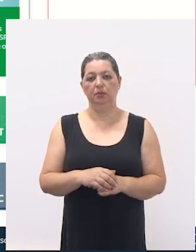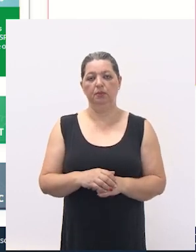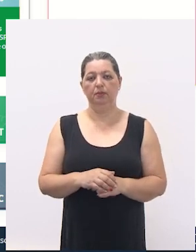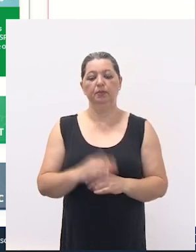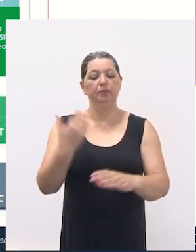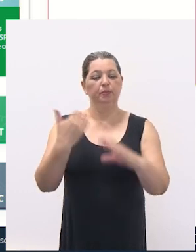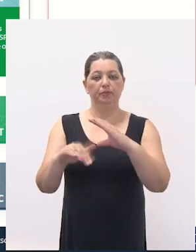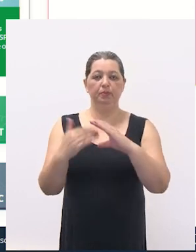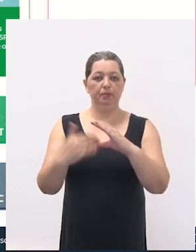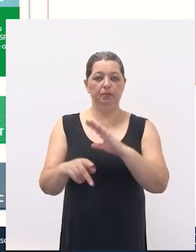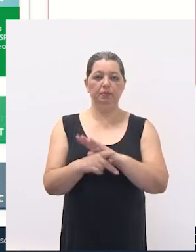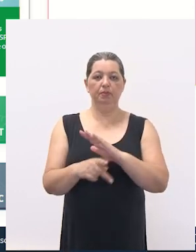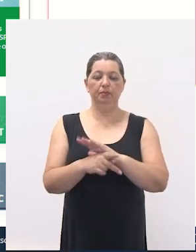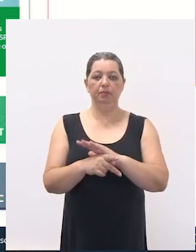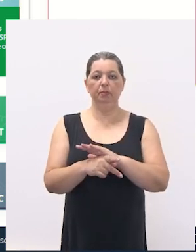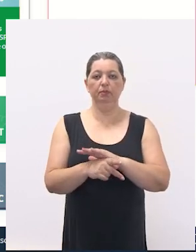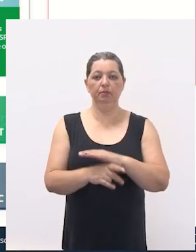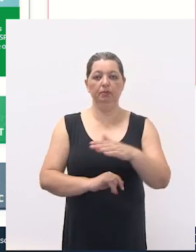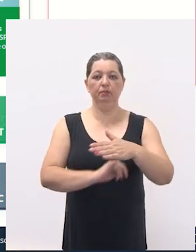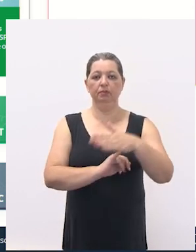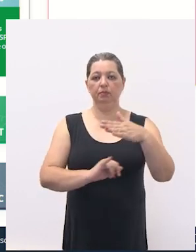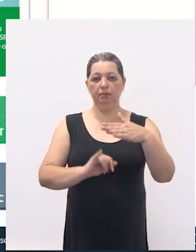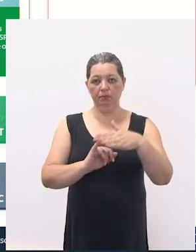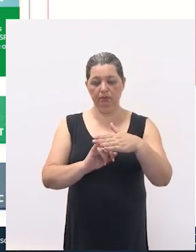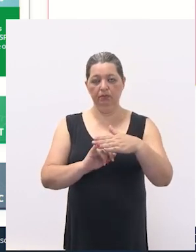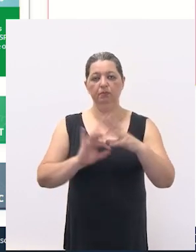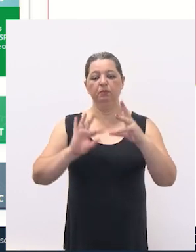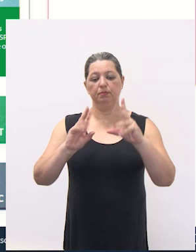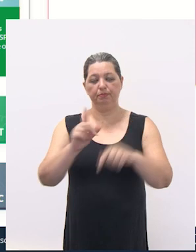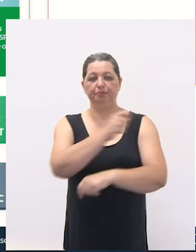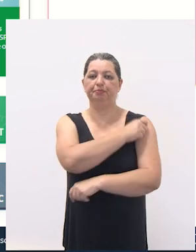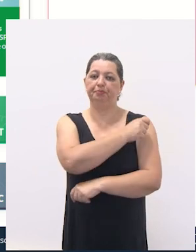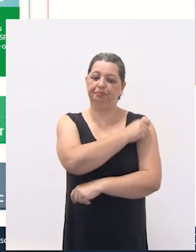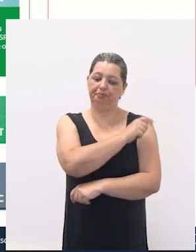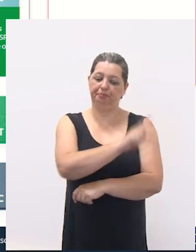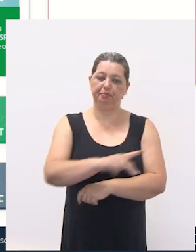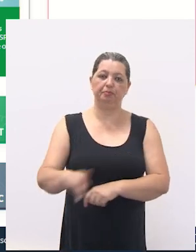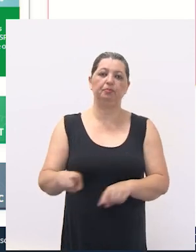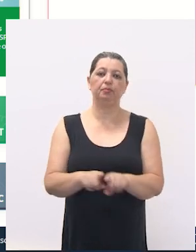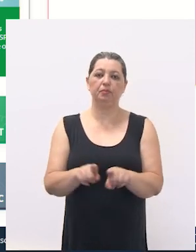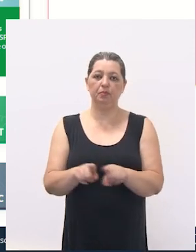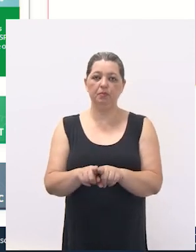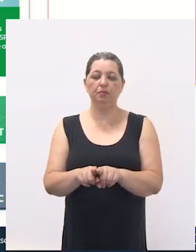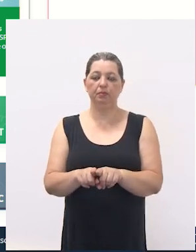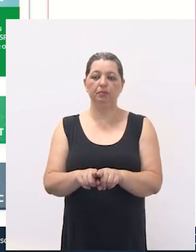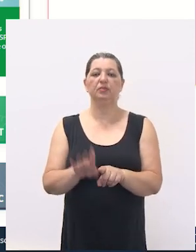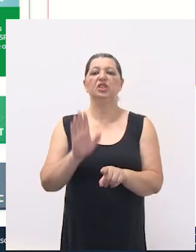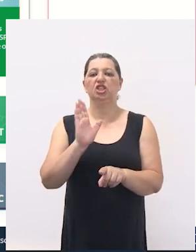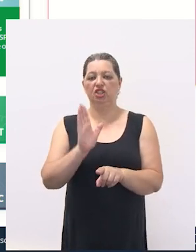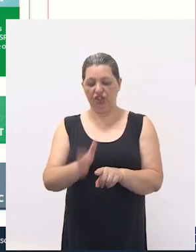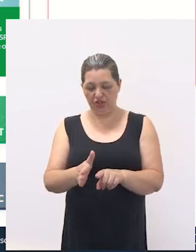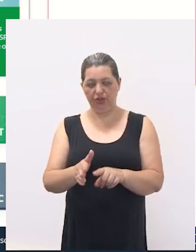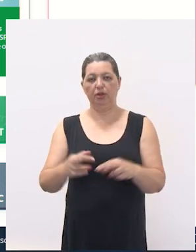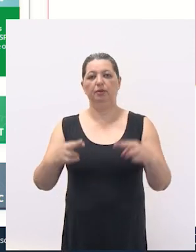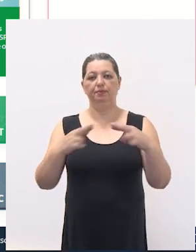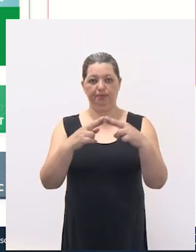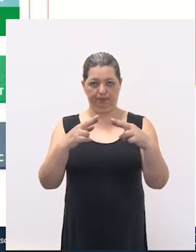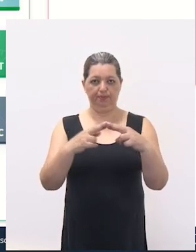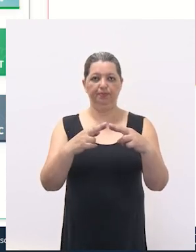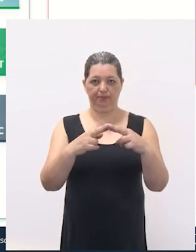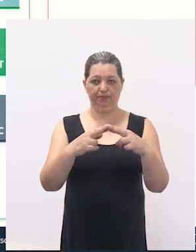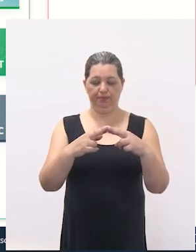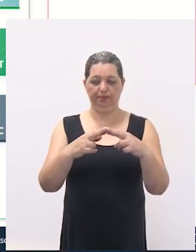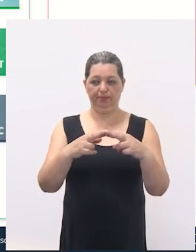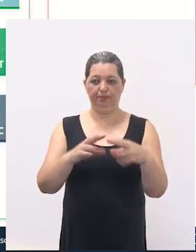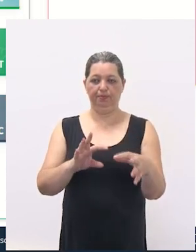e-mail institucional. Então, todos os alunos, né, e todos os professores estão inseridos, né, nessa rede. Então, o de